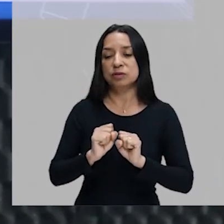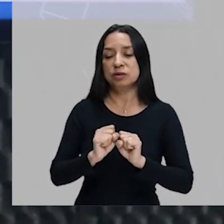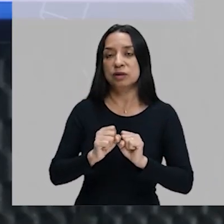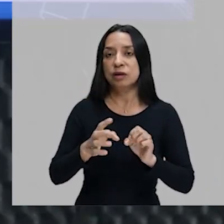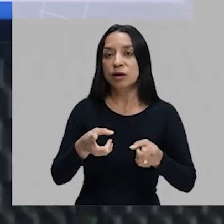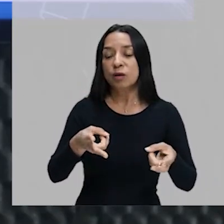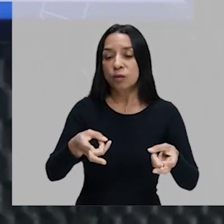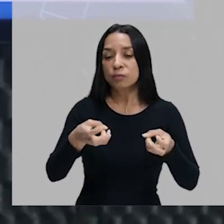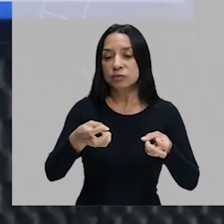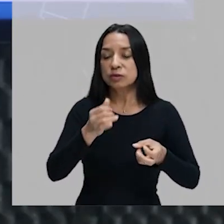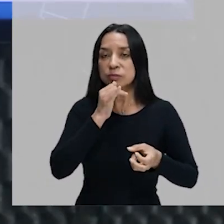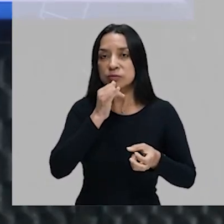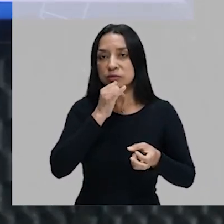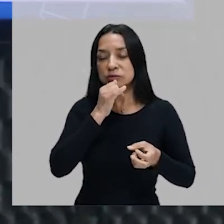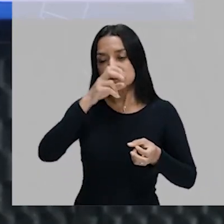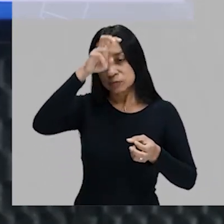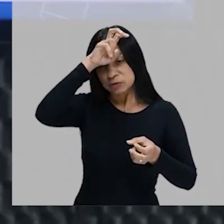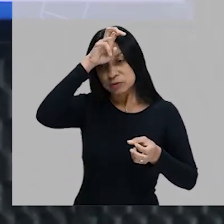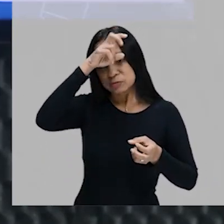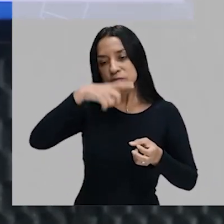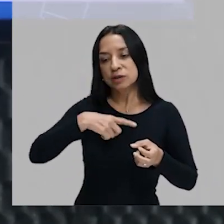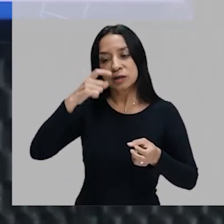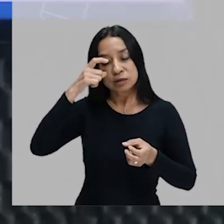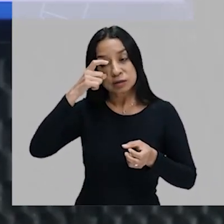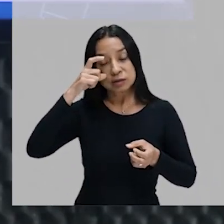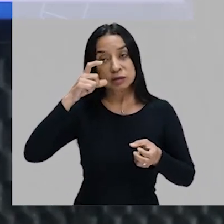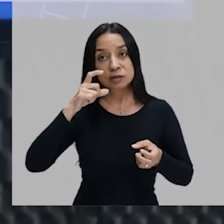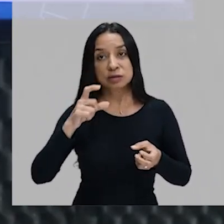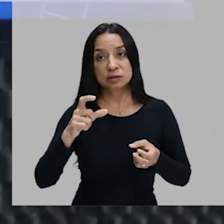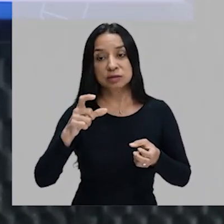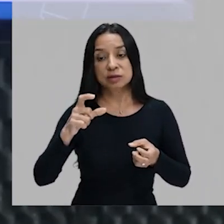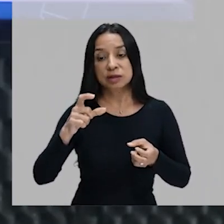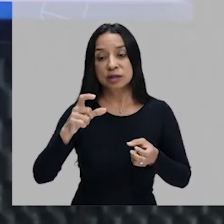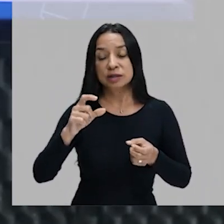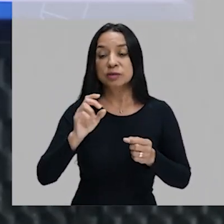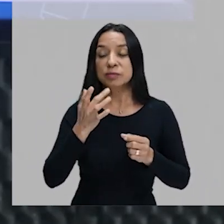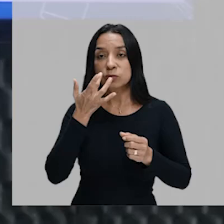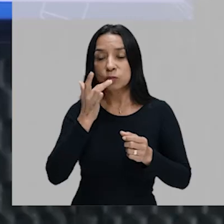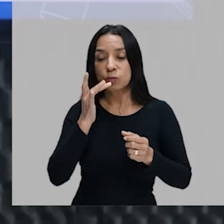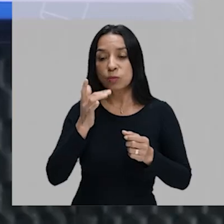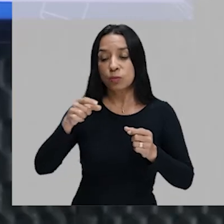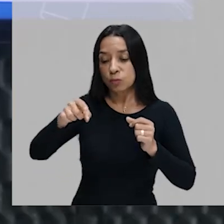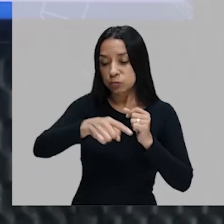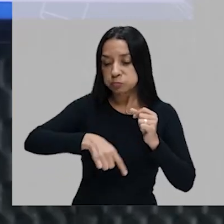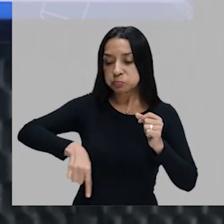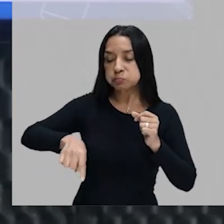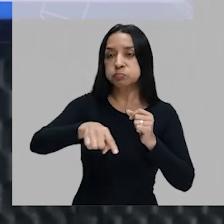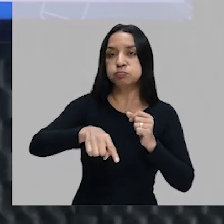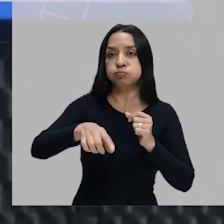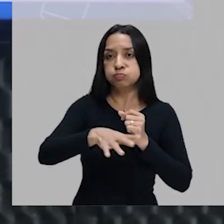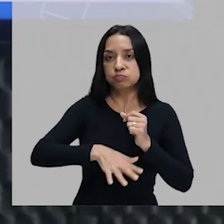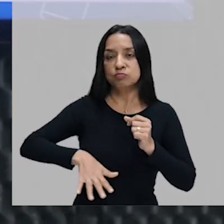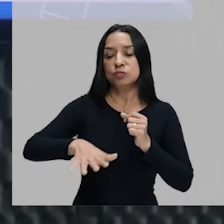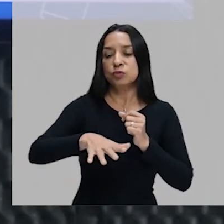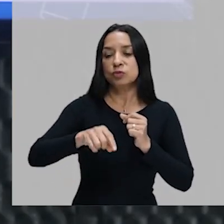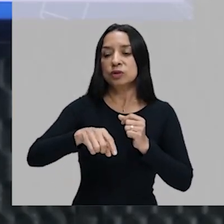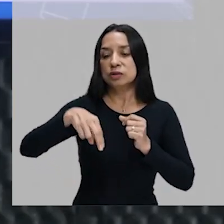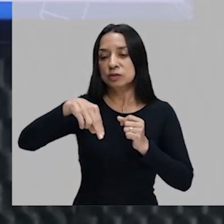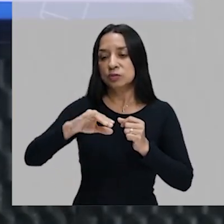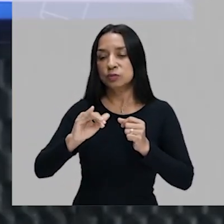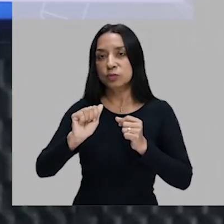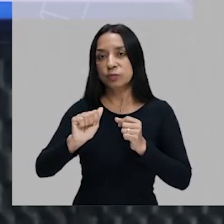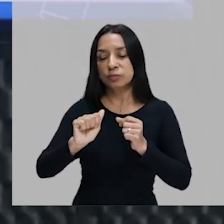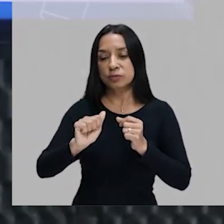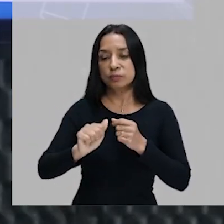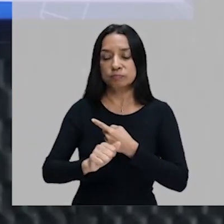egípcios eles tinham interesse pelas minas de ouro da Núbia. Eles manifestaram interesse pelas minas de ouro desse